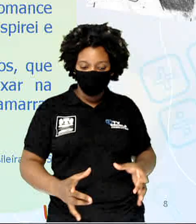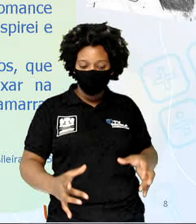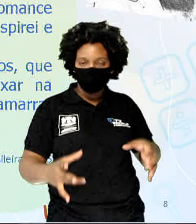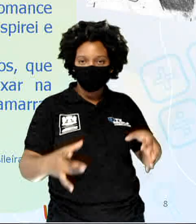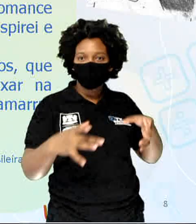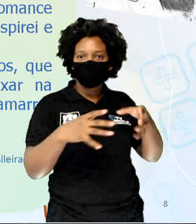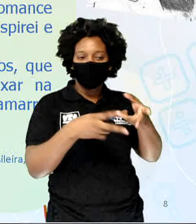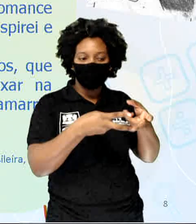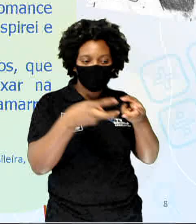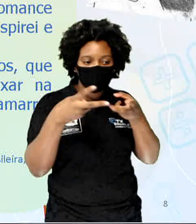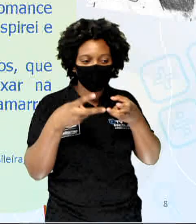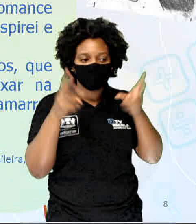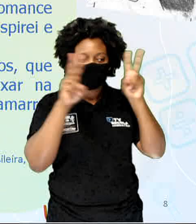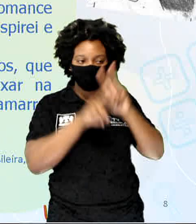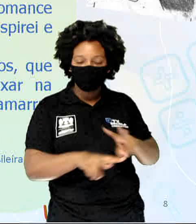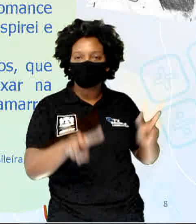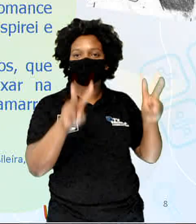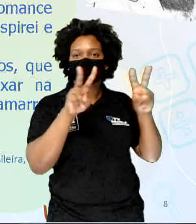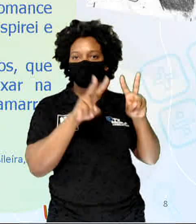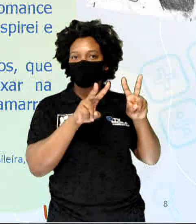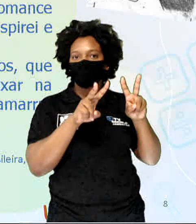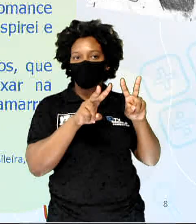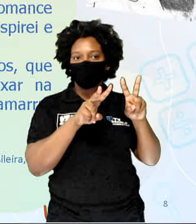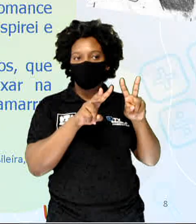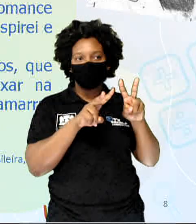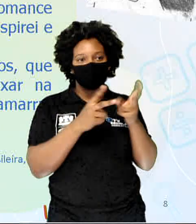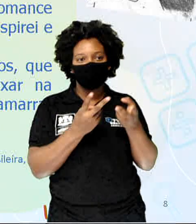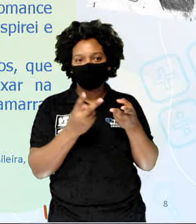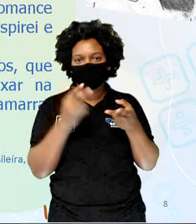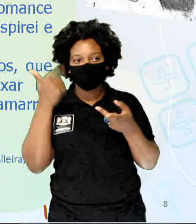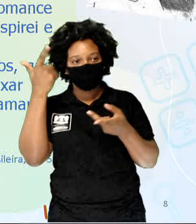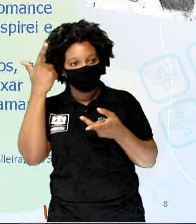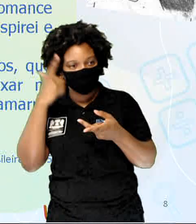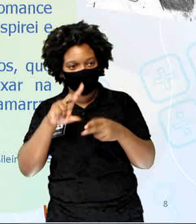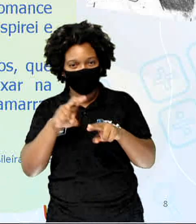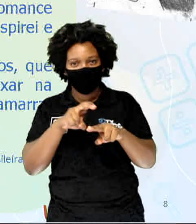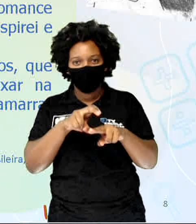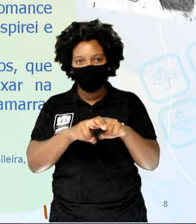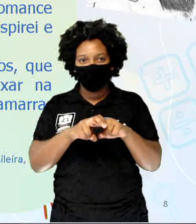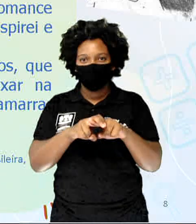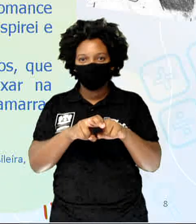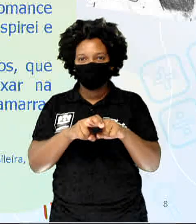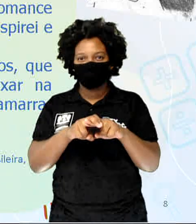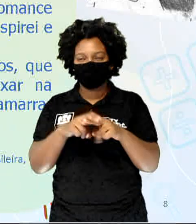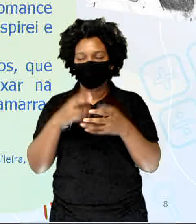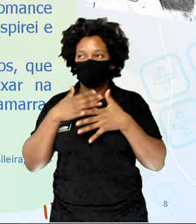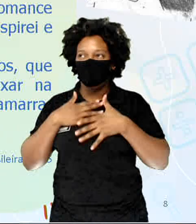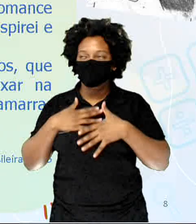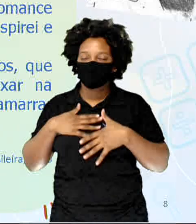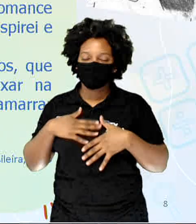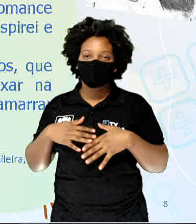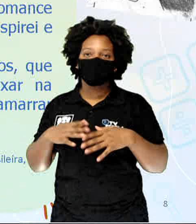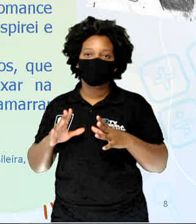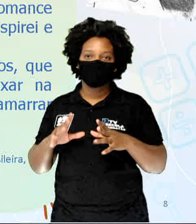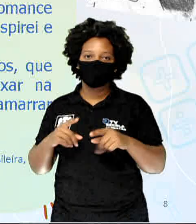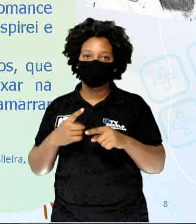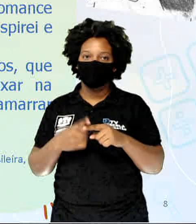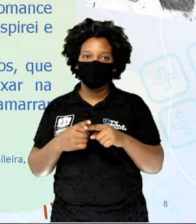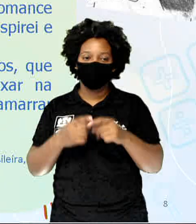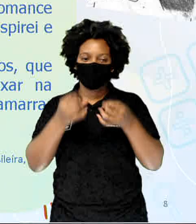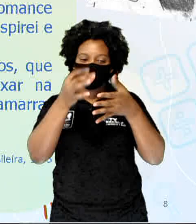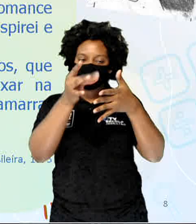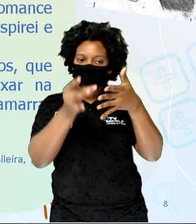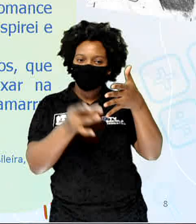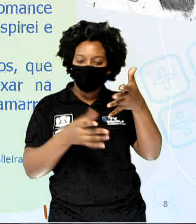aí você visualiza que ela mal cabia na poltrona devido à questão da descrição do